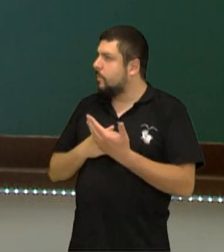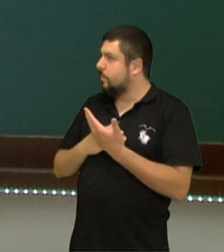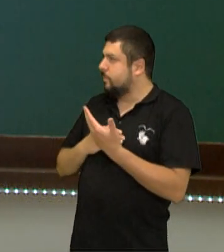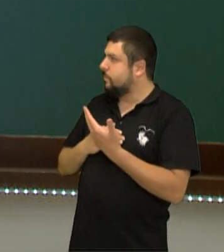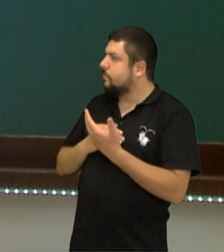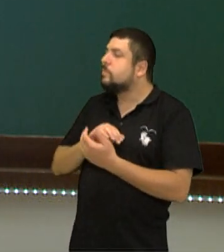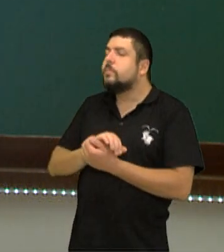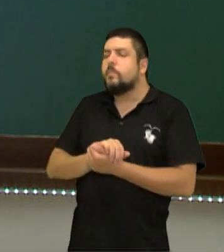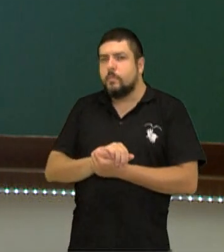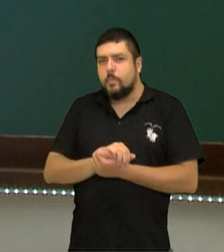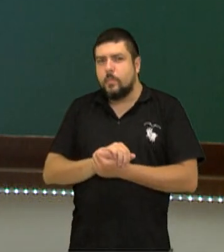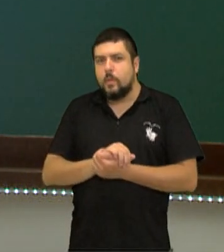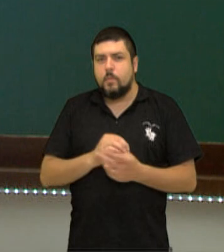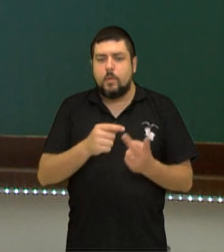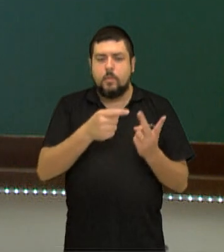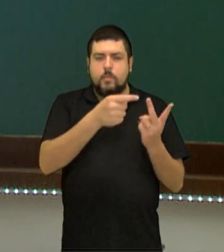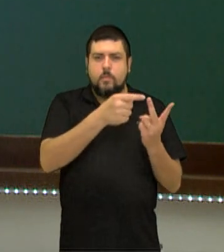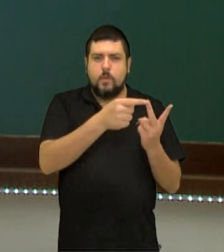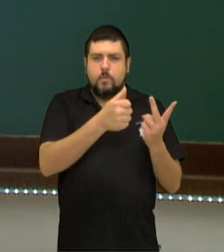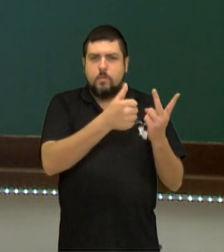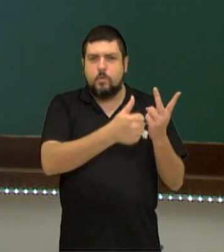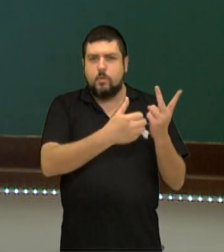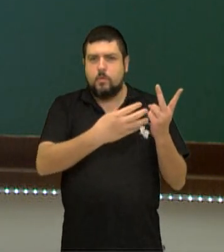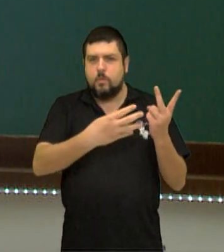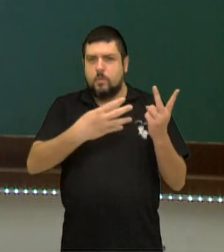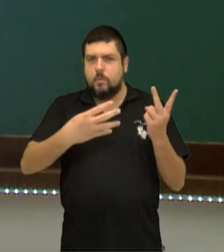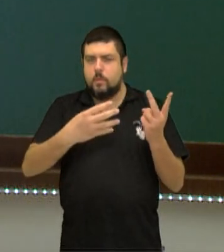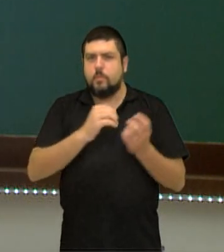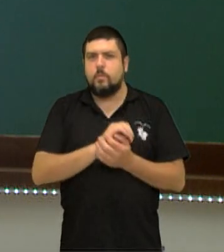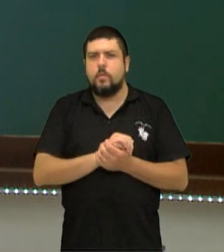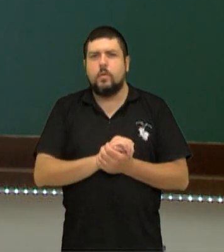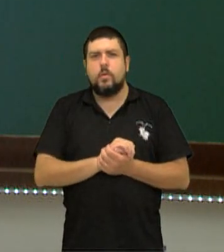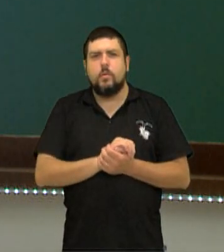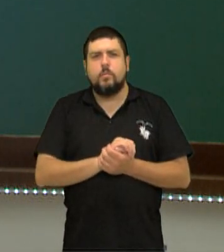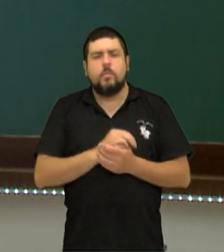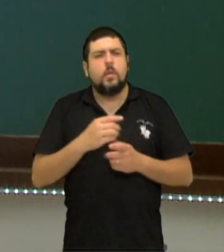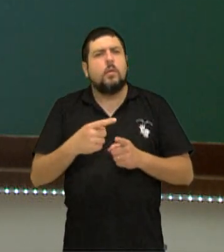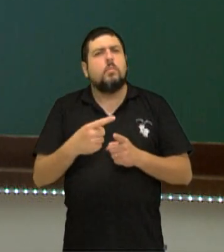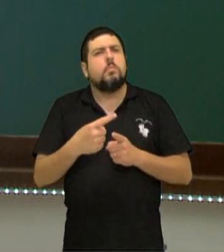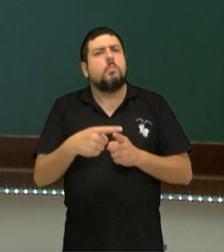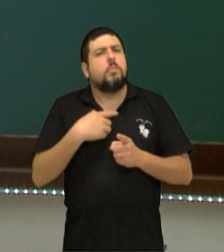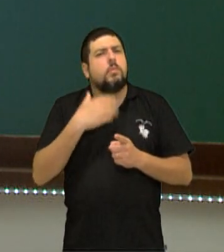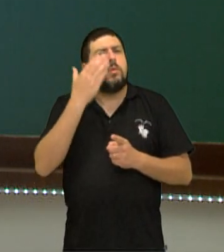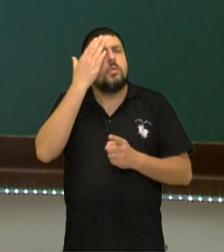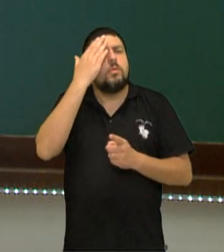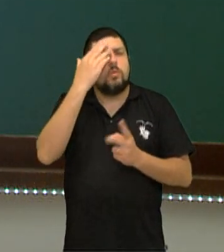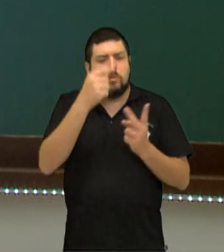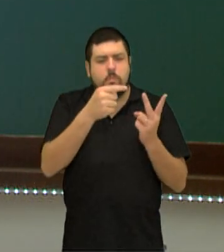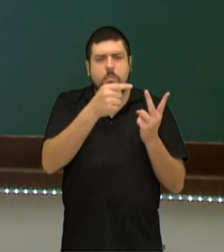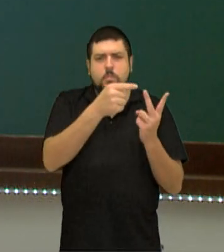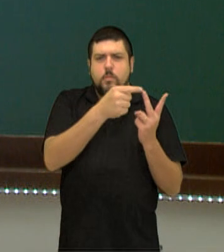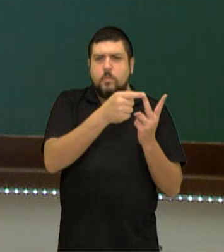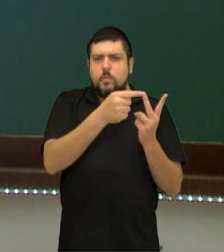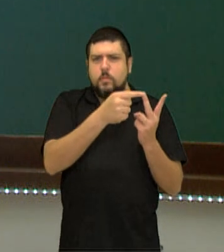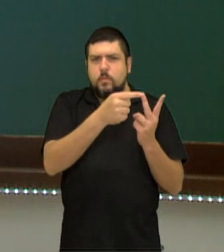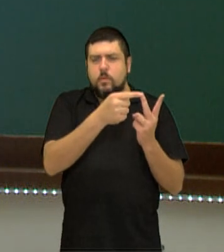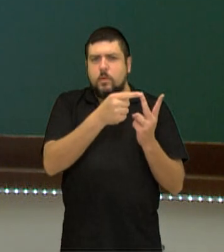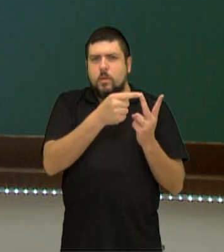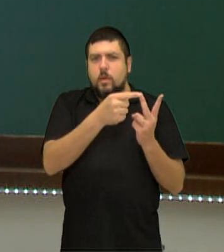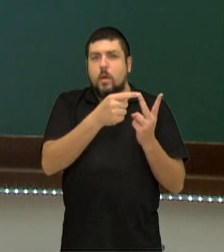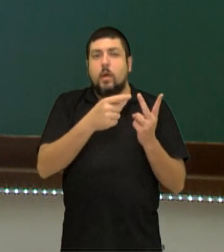raiz quadrada de 144. Por que eu sei que é uma raiz quadrada? Porque